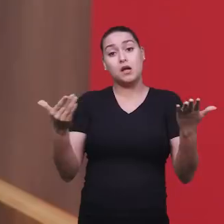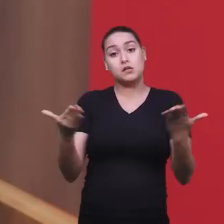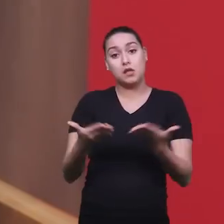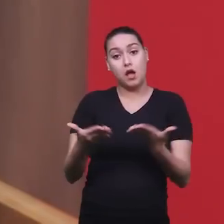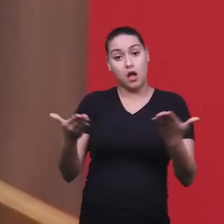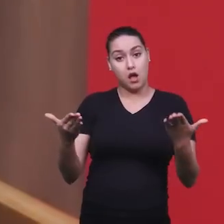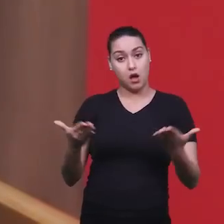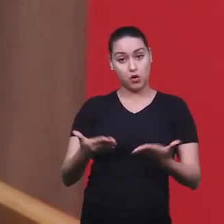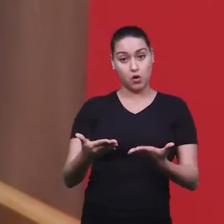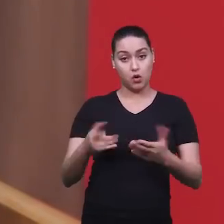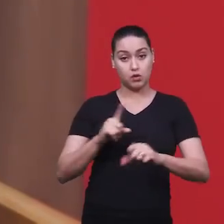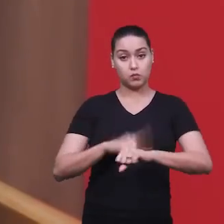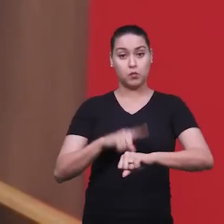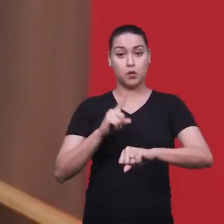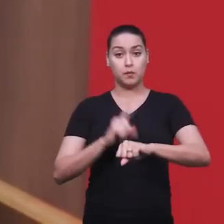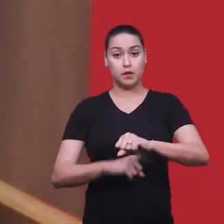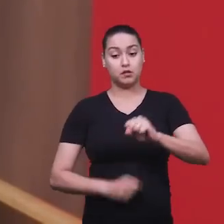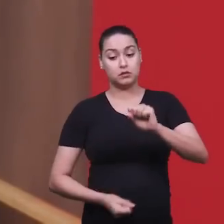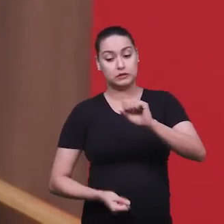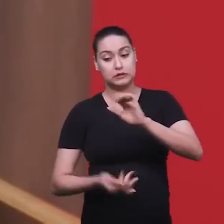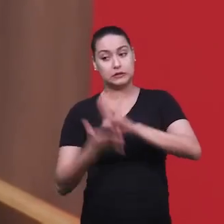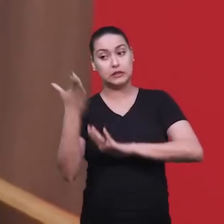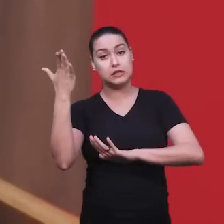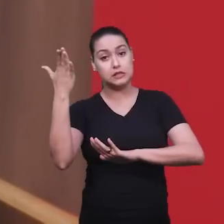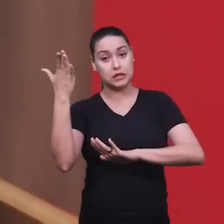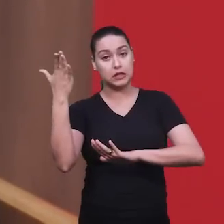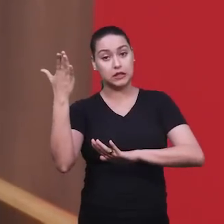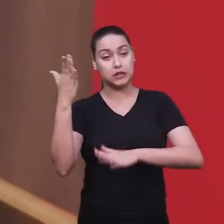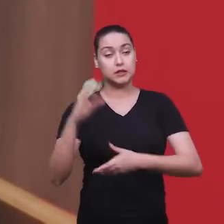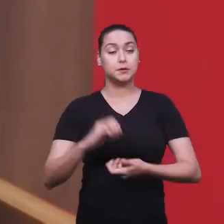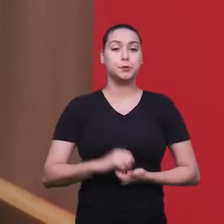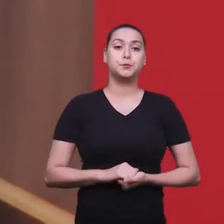agora, Josias, no instante da saída em si,